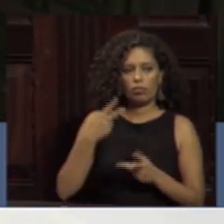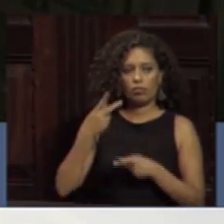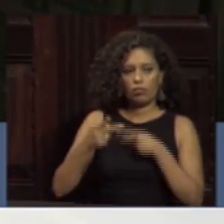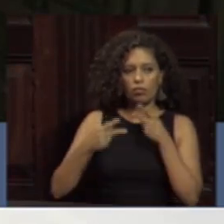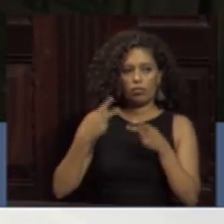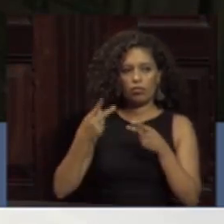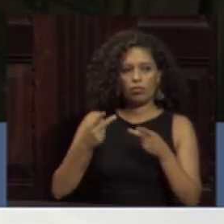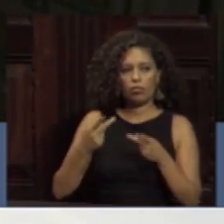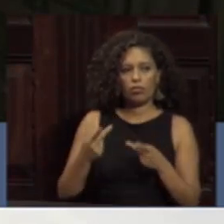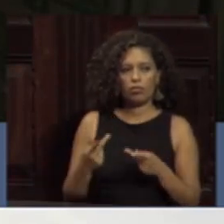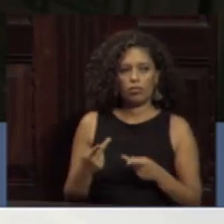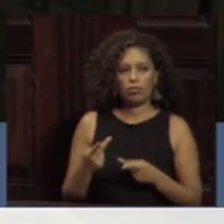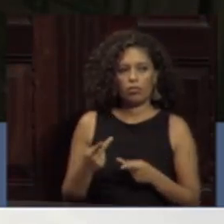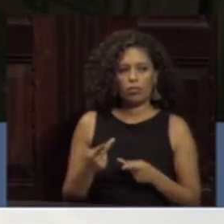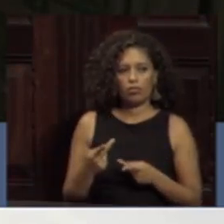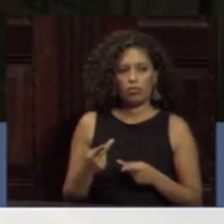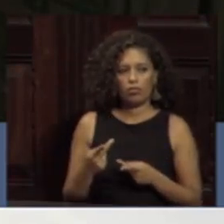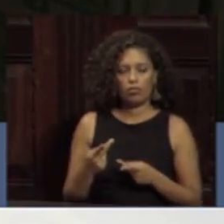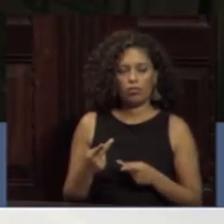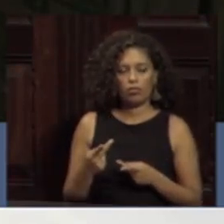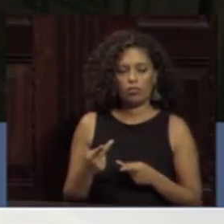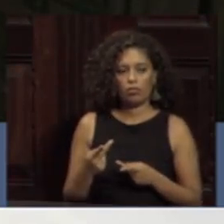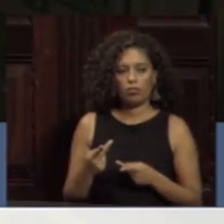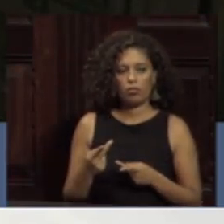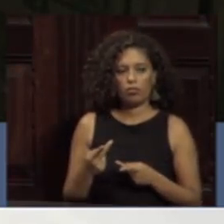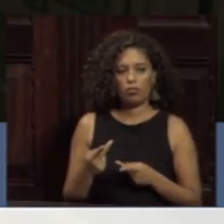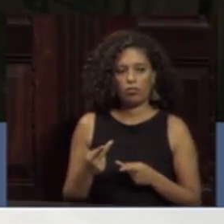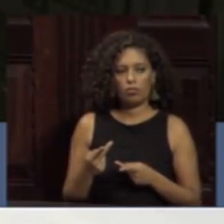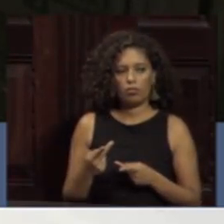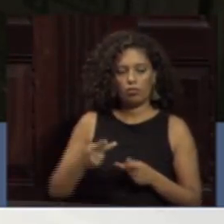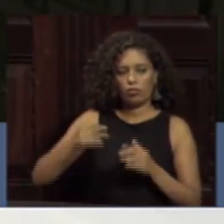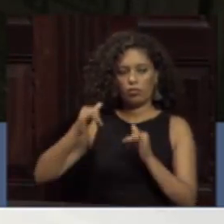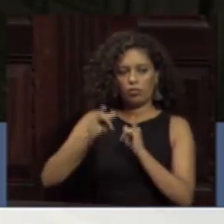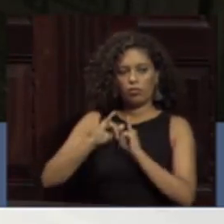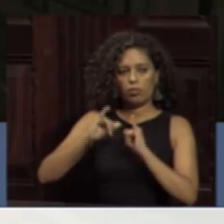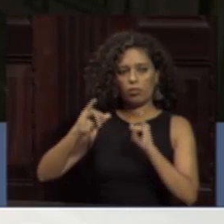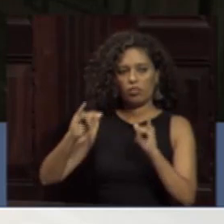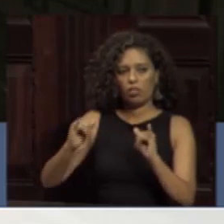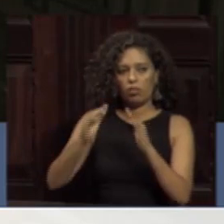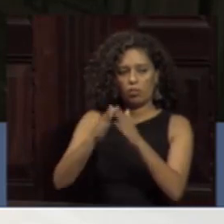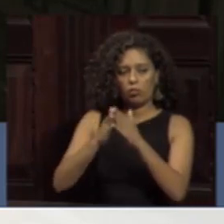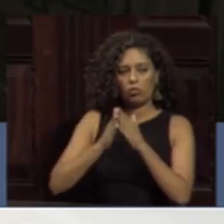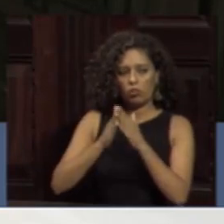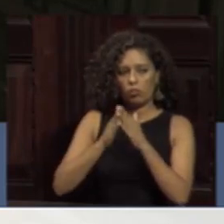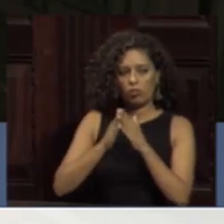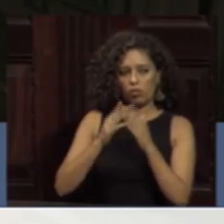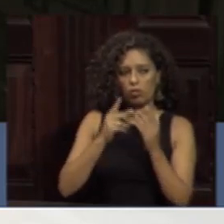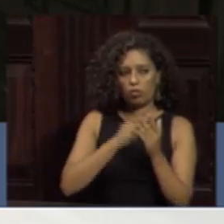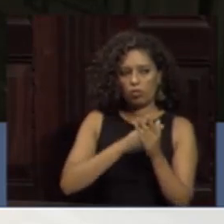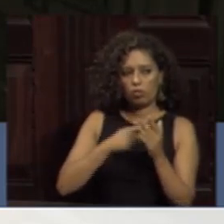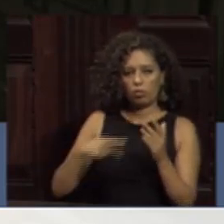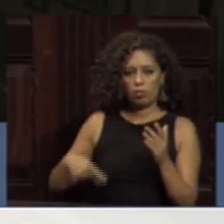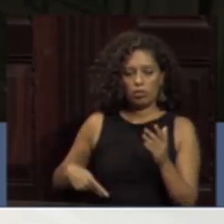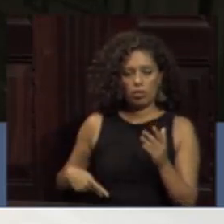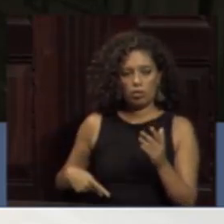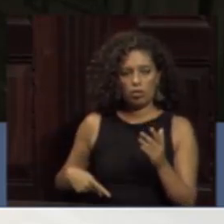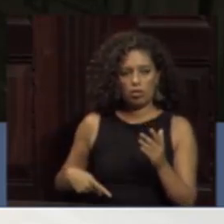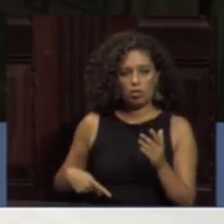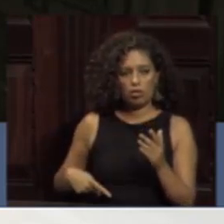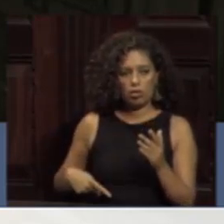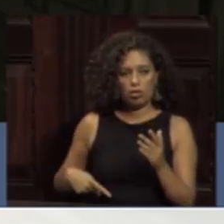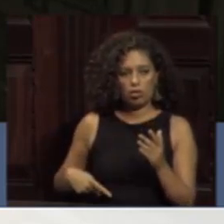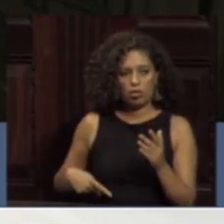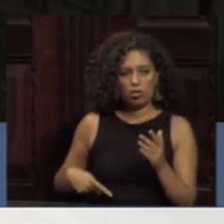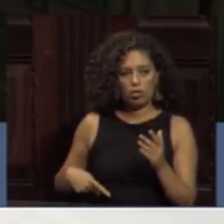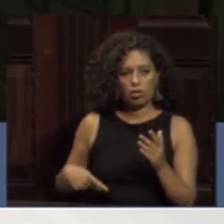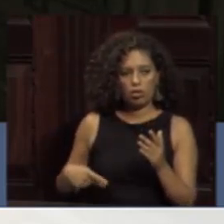prezado presidente, me incumbiu o colega André Correia de solicitar a Vossa Excelência que justifique a ausência dele por